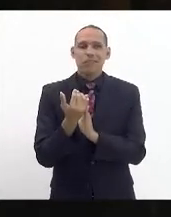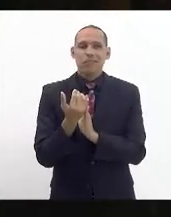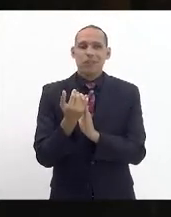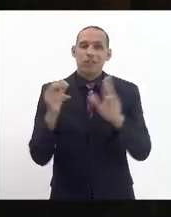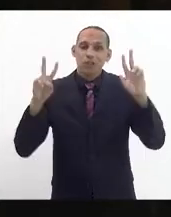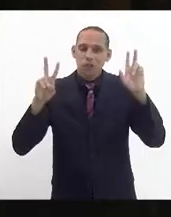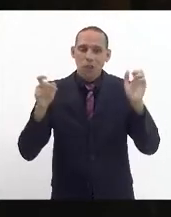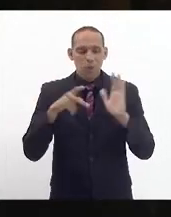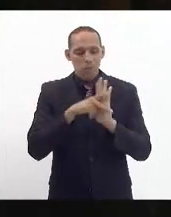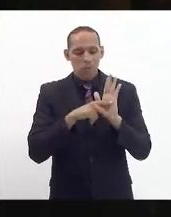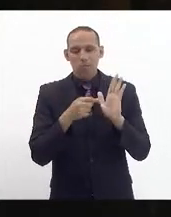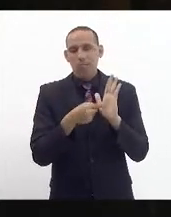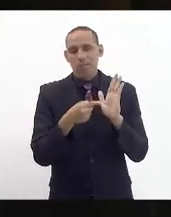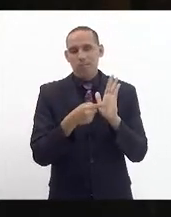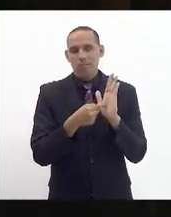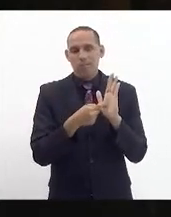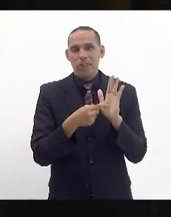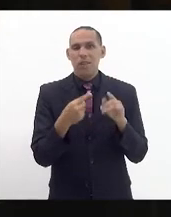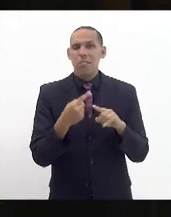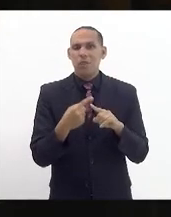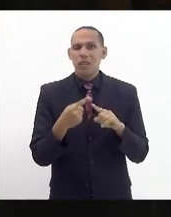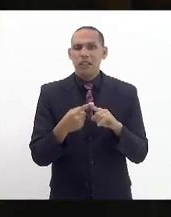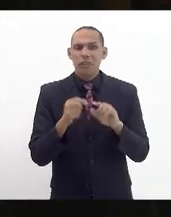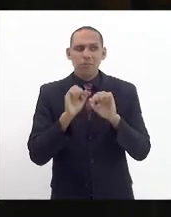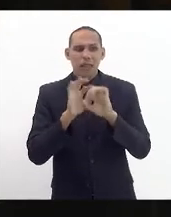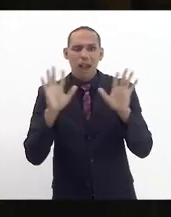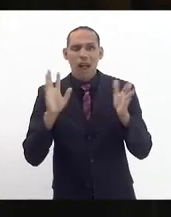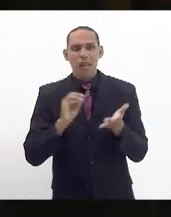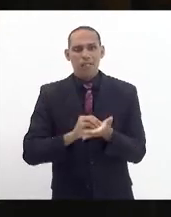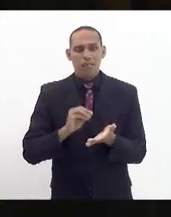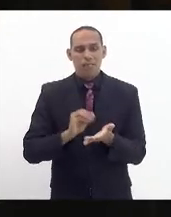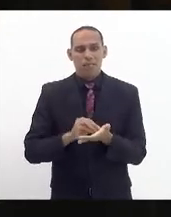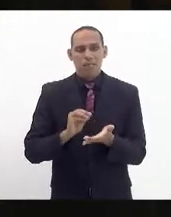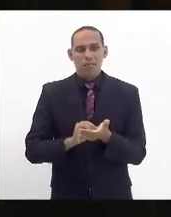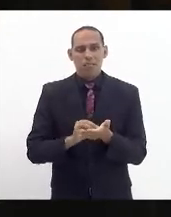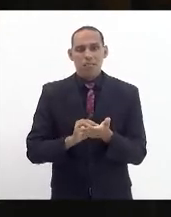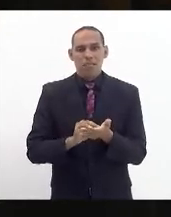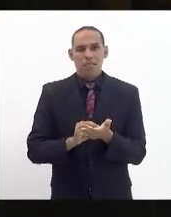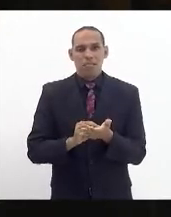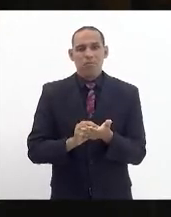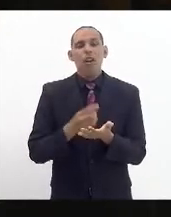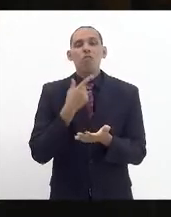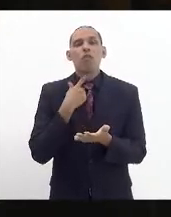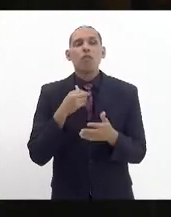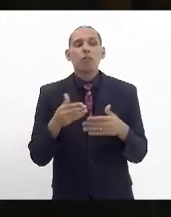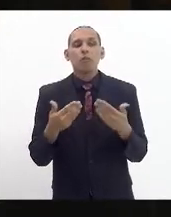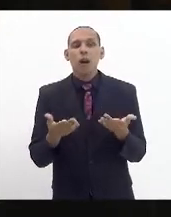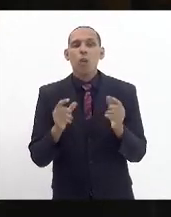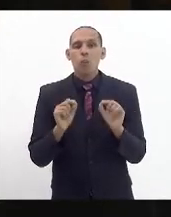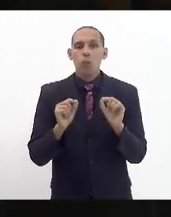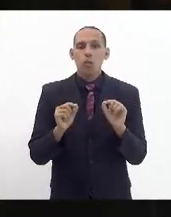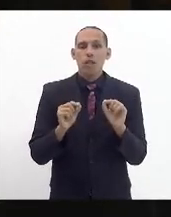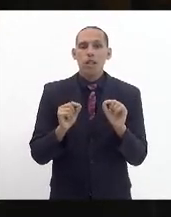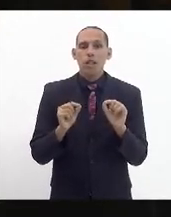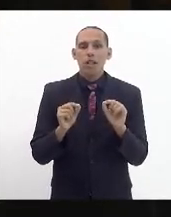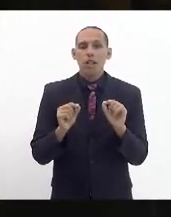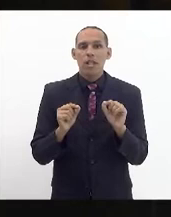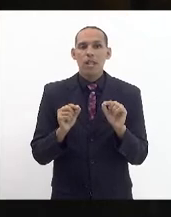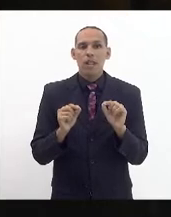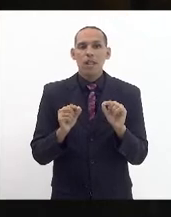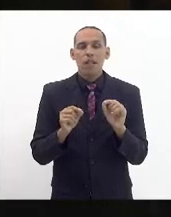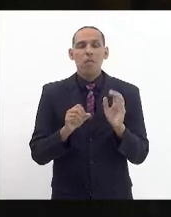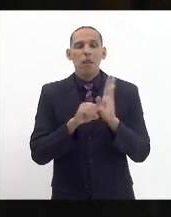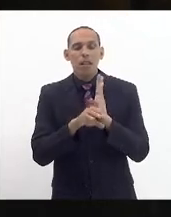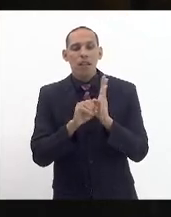sobre esse projeto, porque não está tão claro essa intenção de garantir esse benefício de crédito